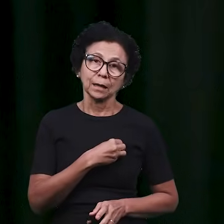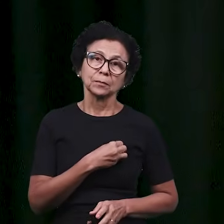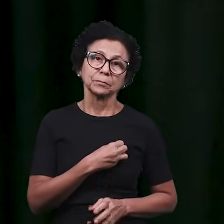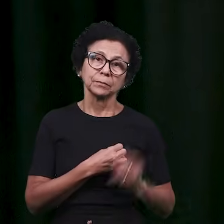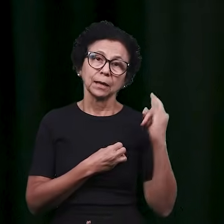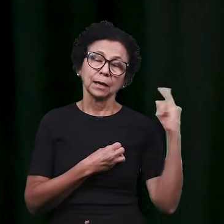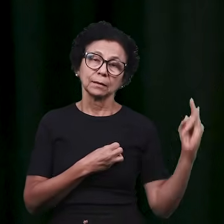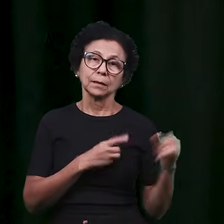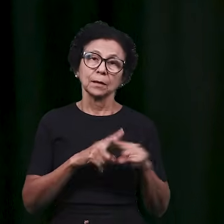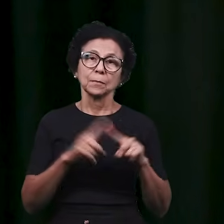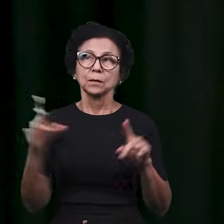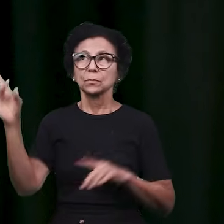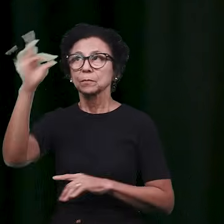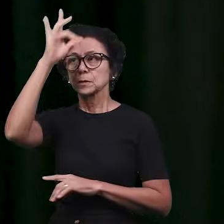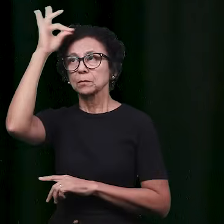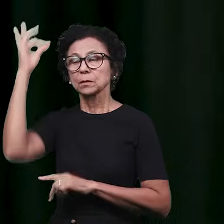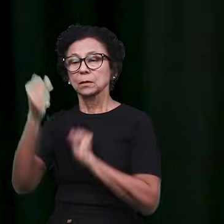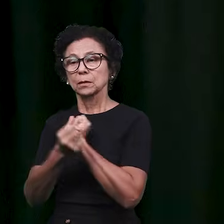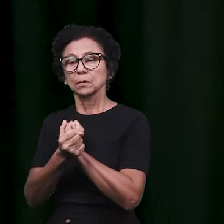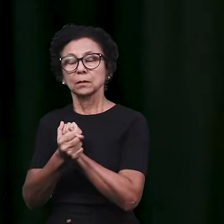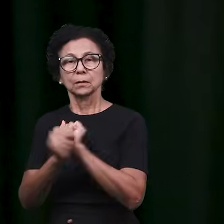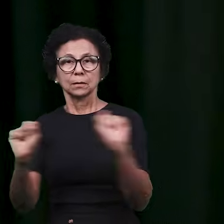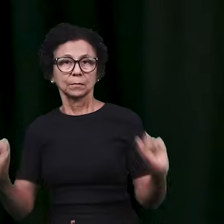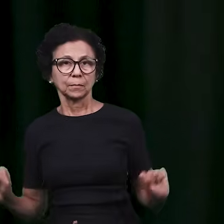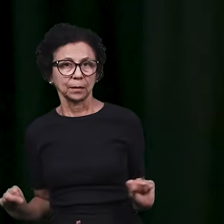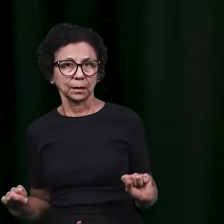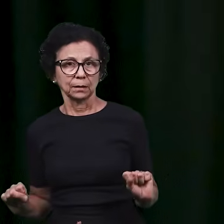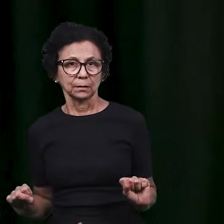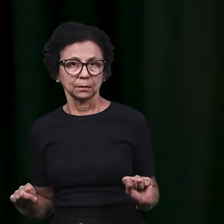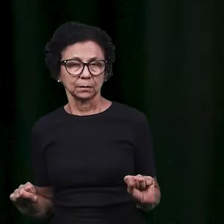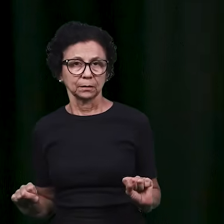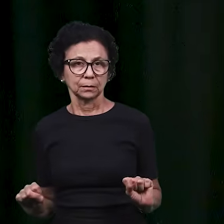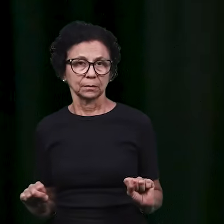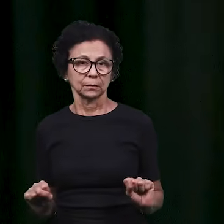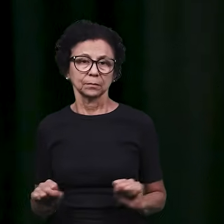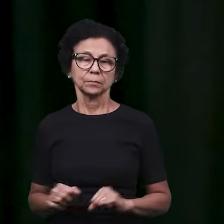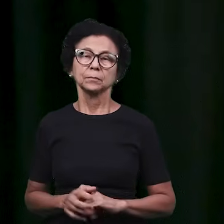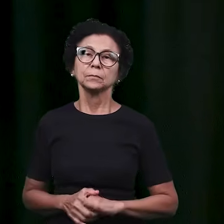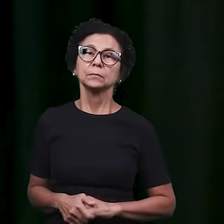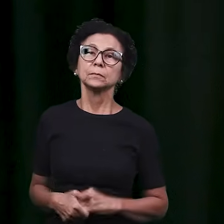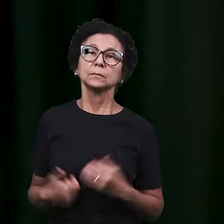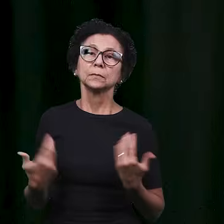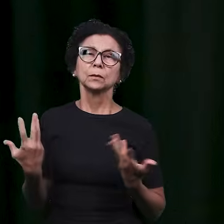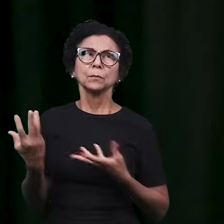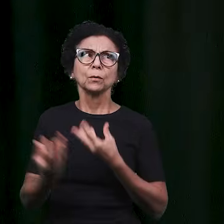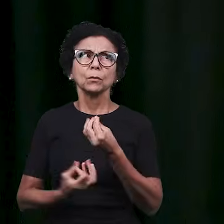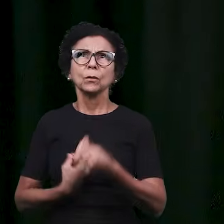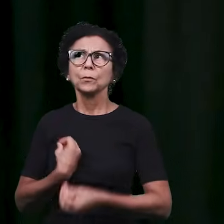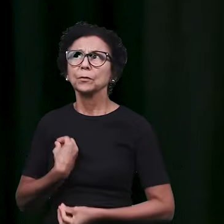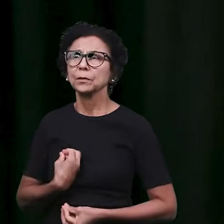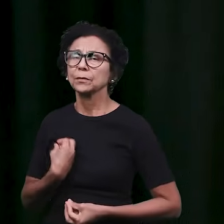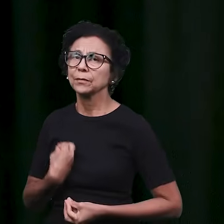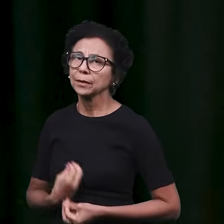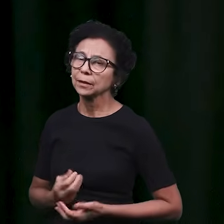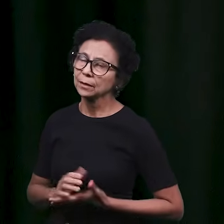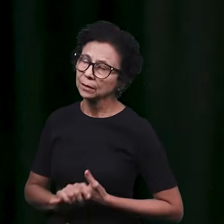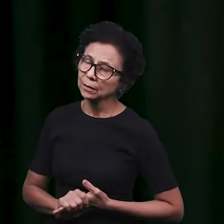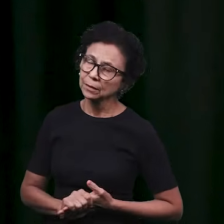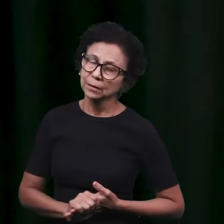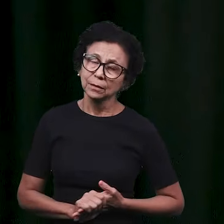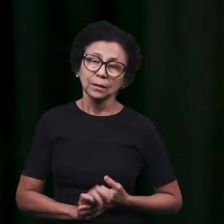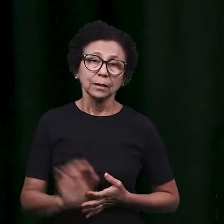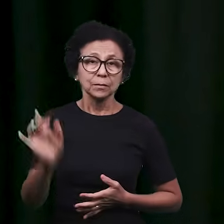Santo. Então, como é que você vive? À medida que o Espírito Santo age na sua vida. E isso